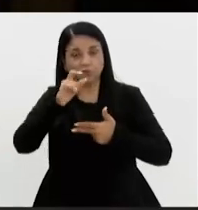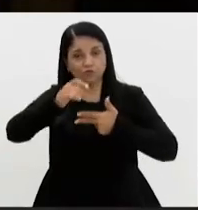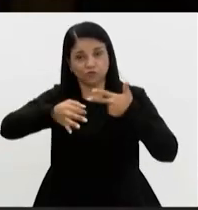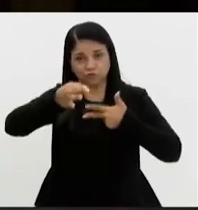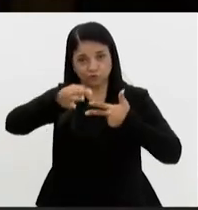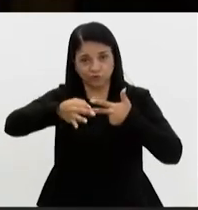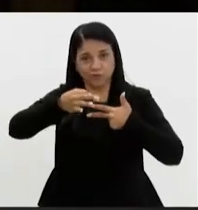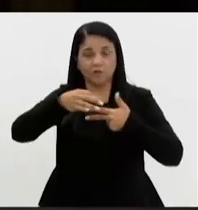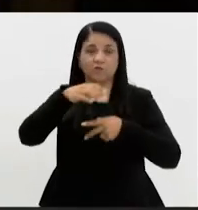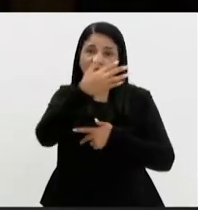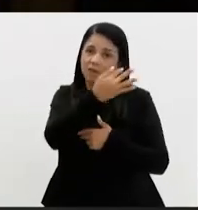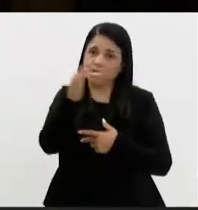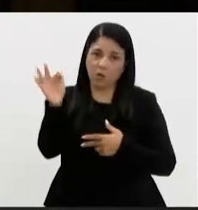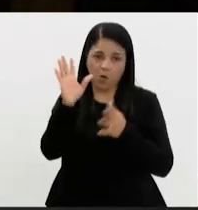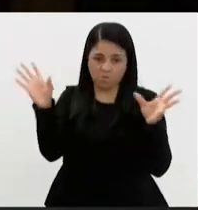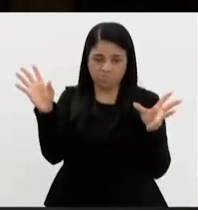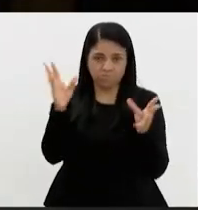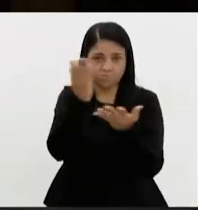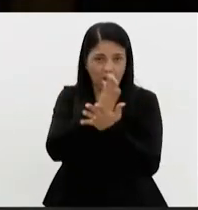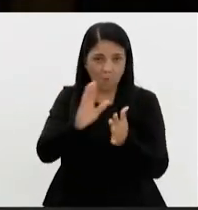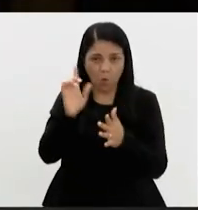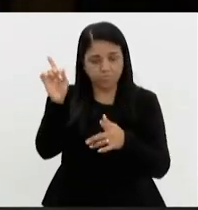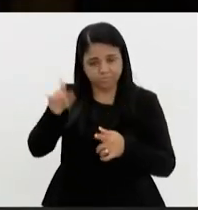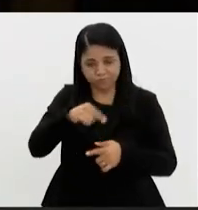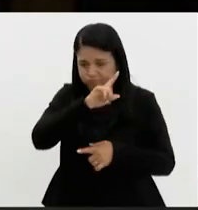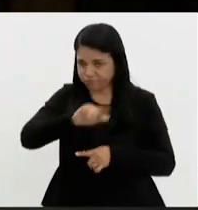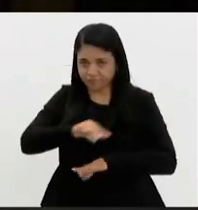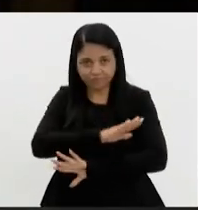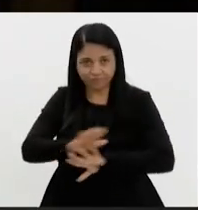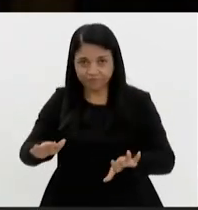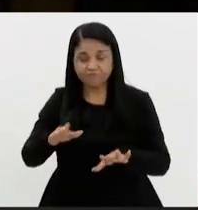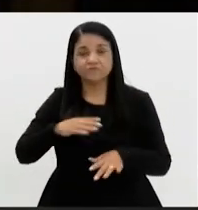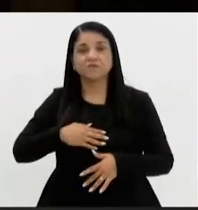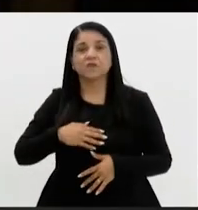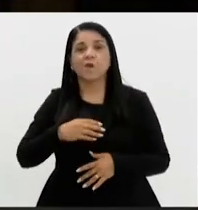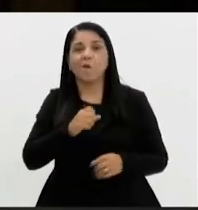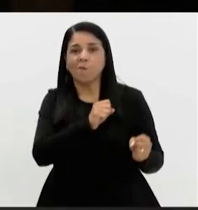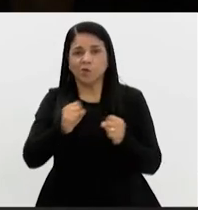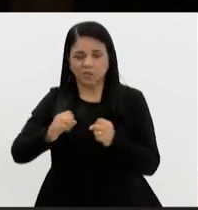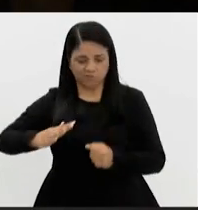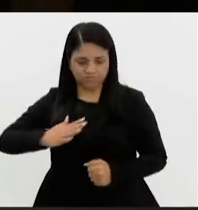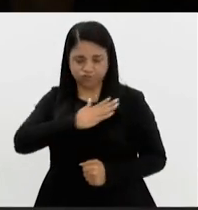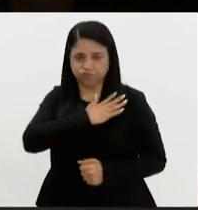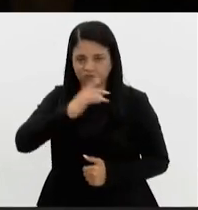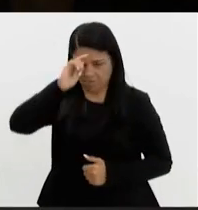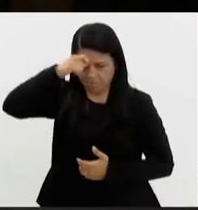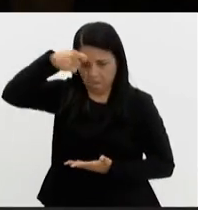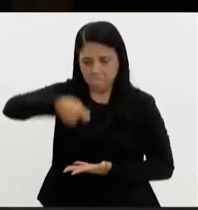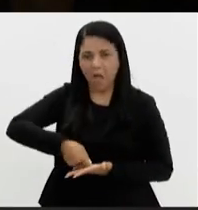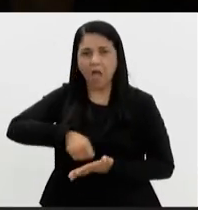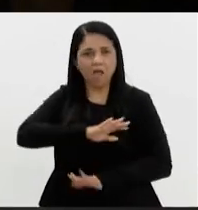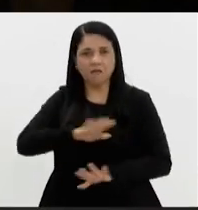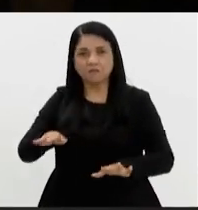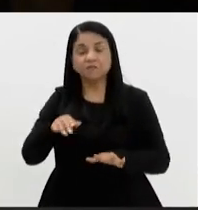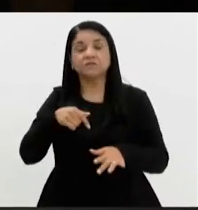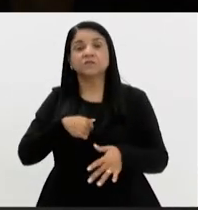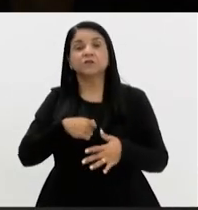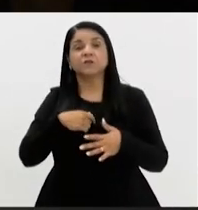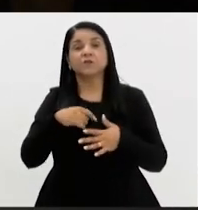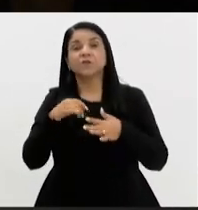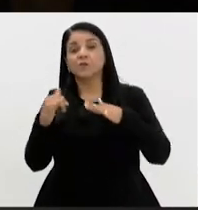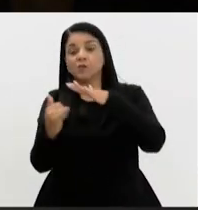eh com o poder do ditador né e a e o judici e o órgão de